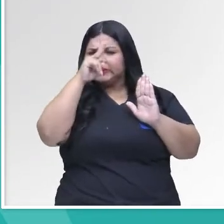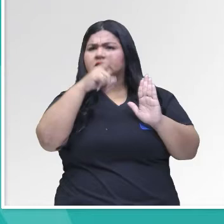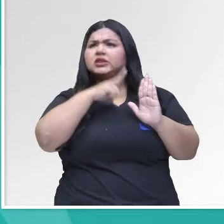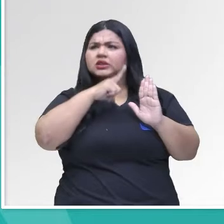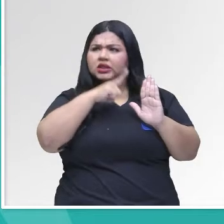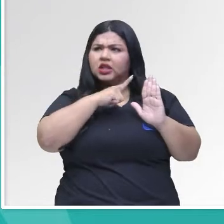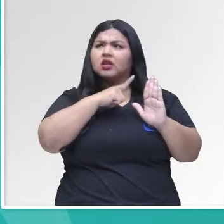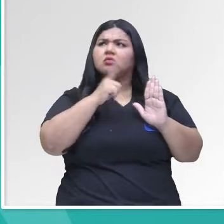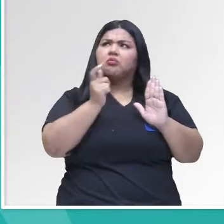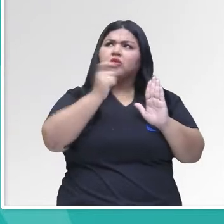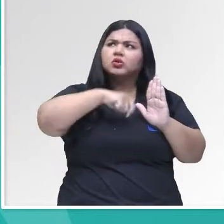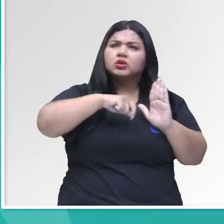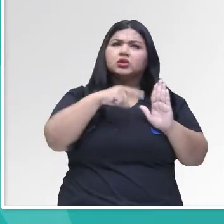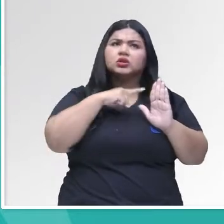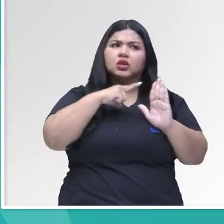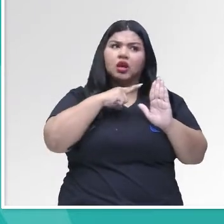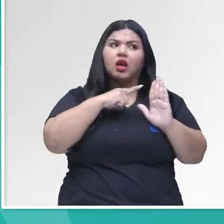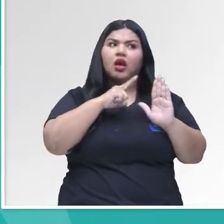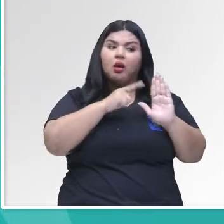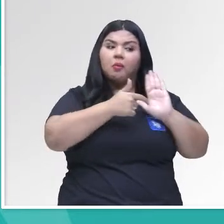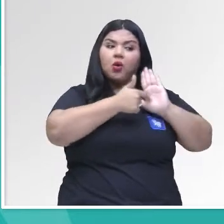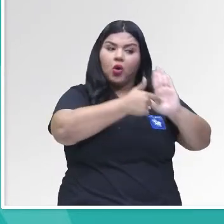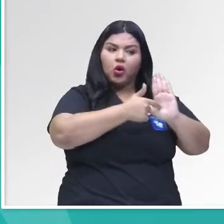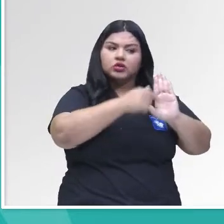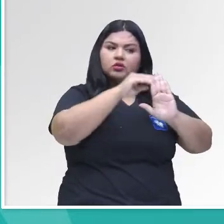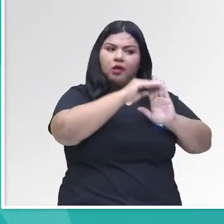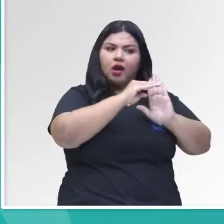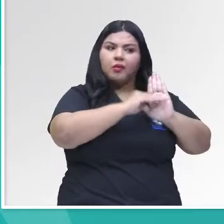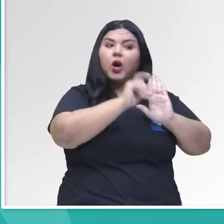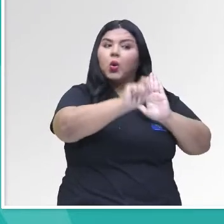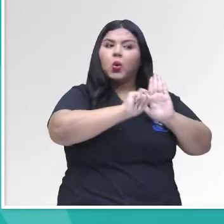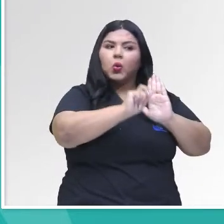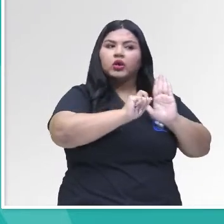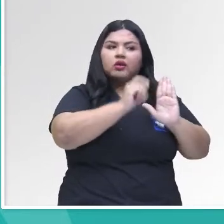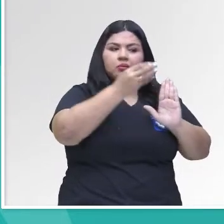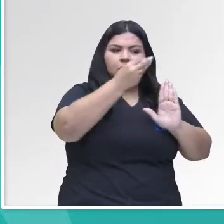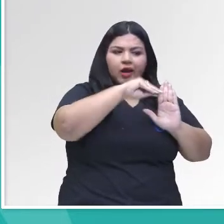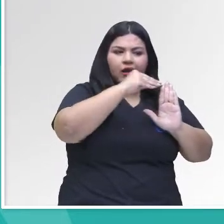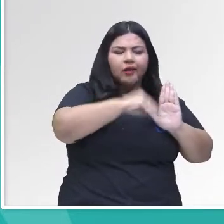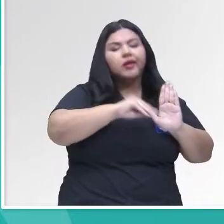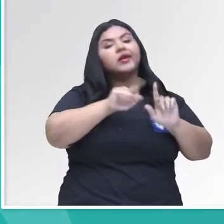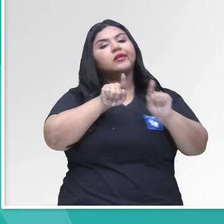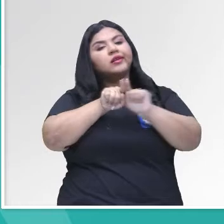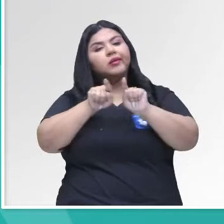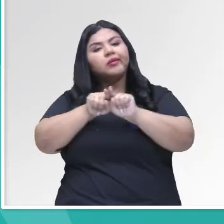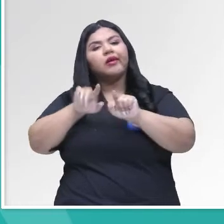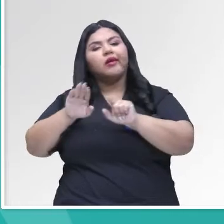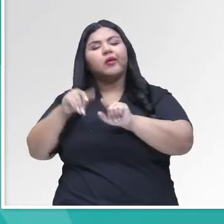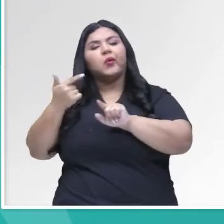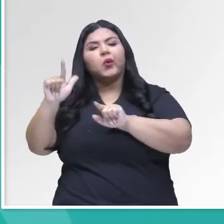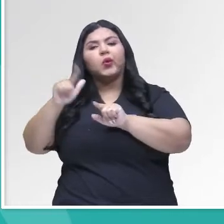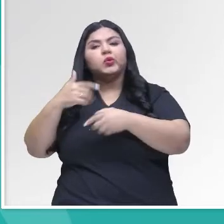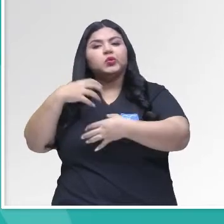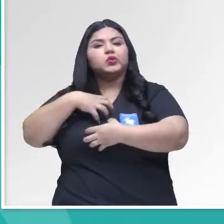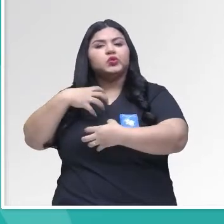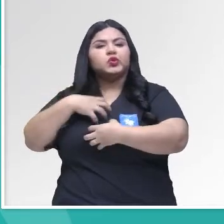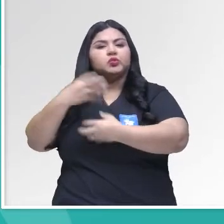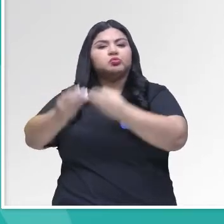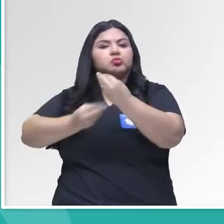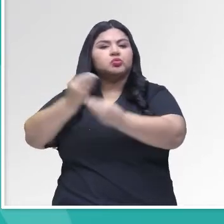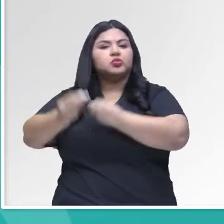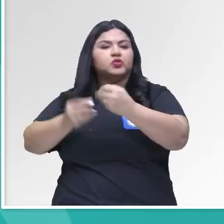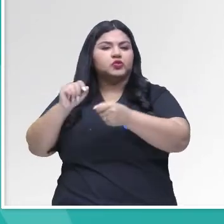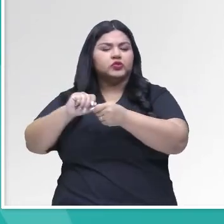receita possui a parte que indica os ingredientes e também tem a parte que indica o modo de preparo.